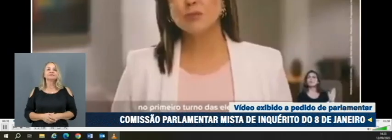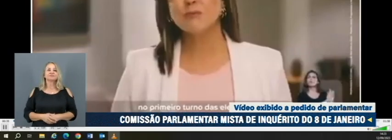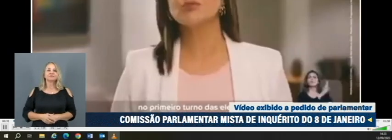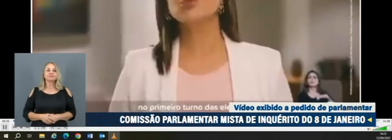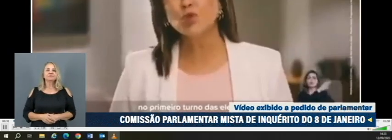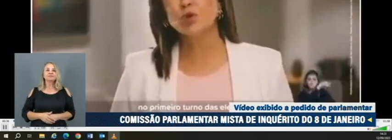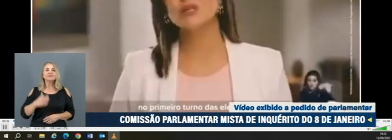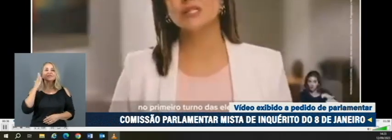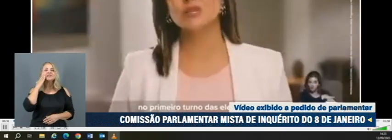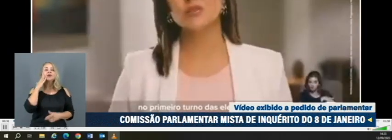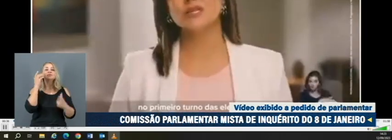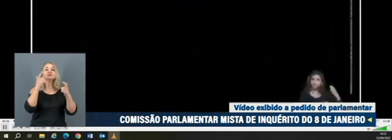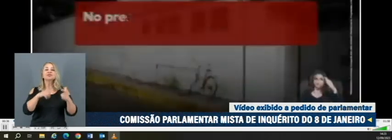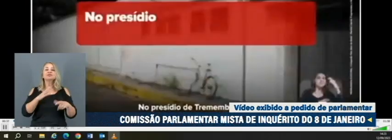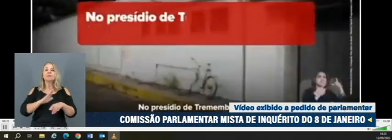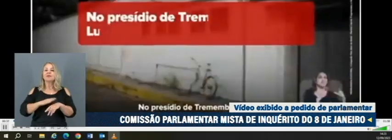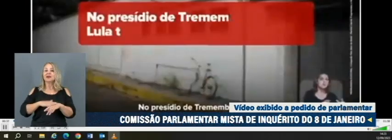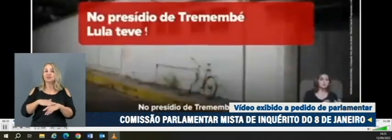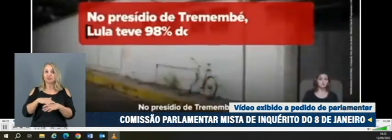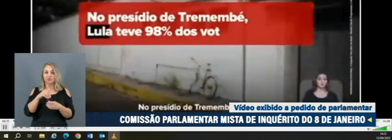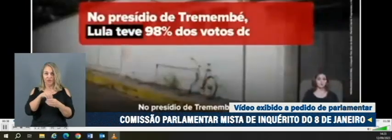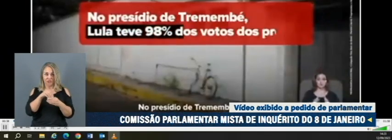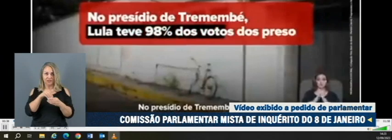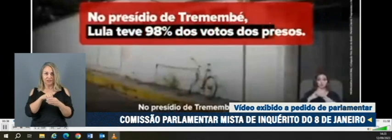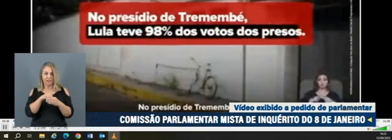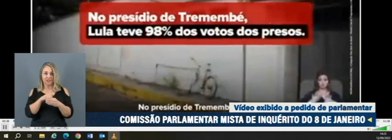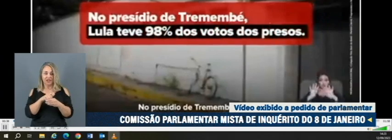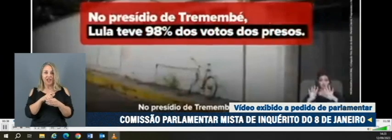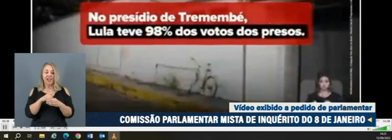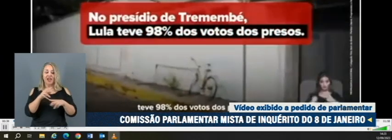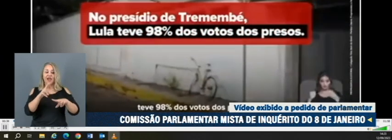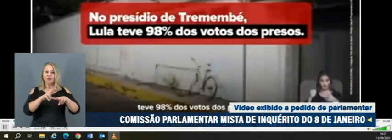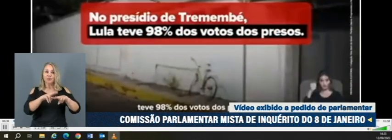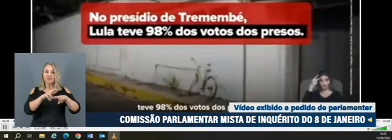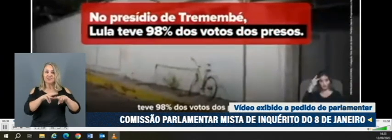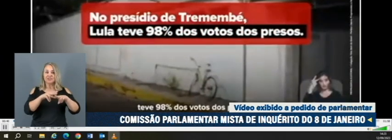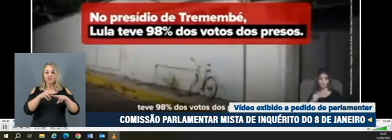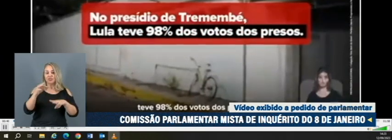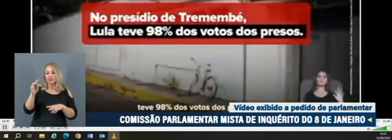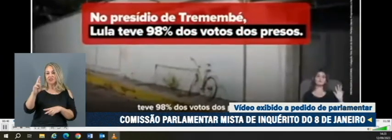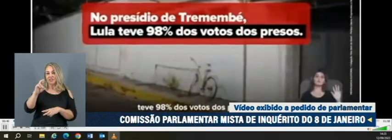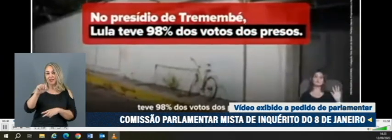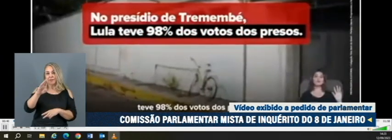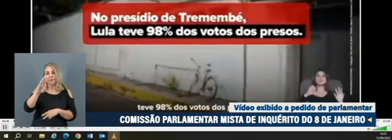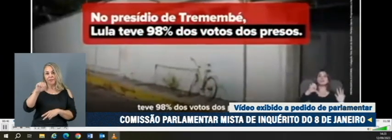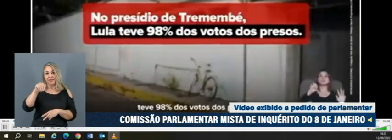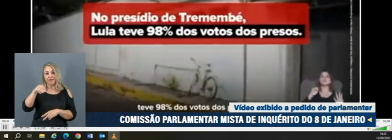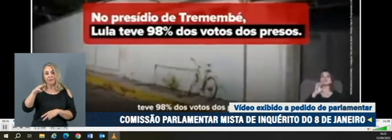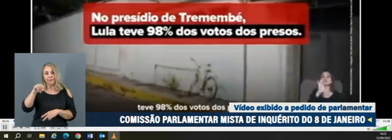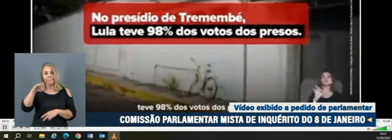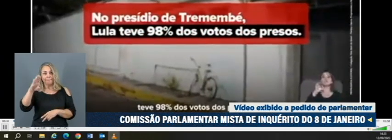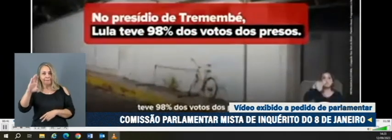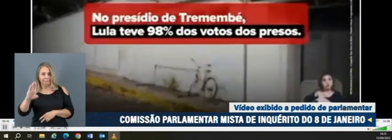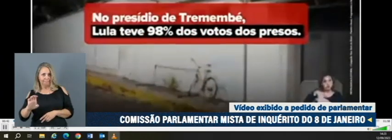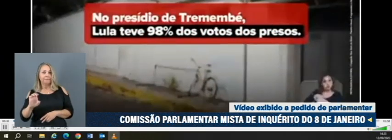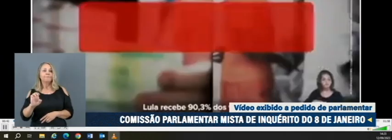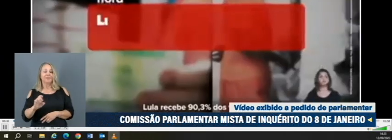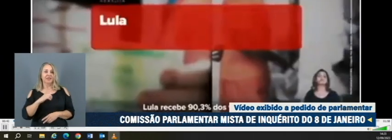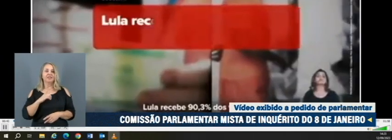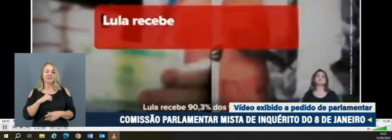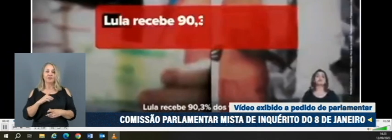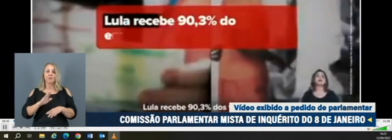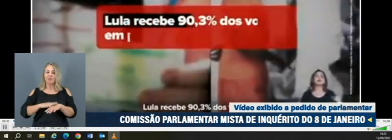Mais votos no primeiro turno das eleições? No presídio de Tremembé, Lula teve 98% dos votos dos